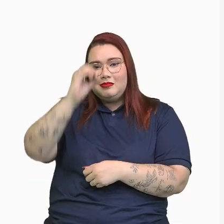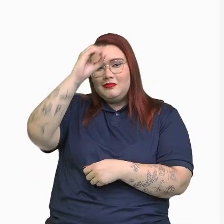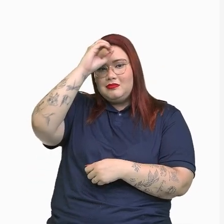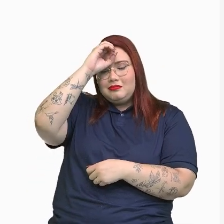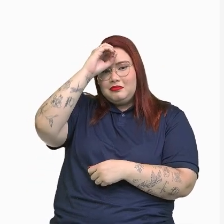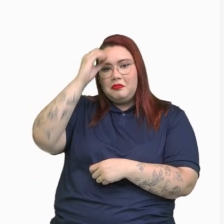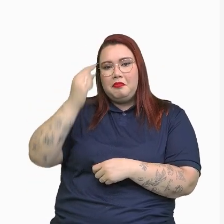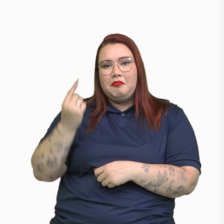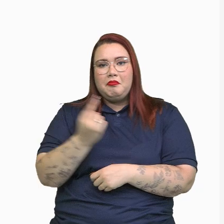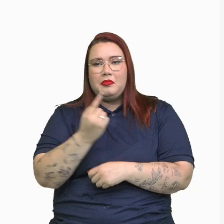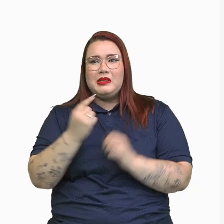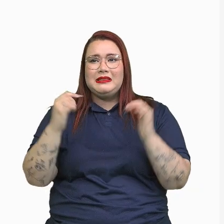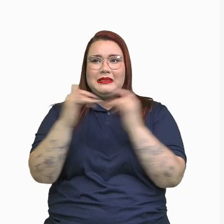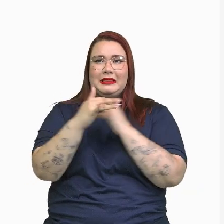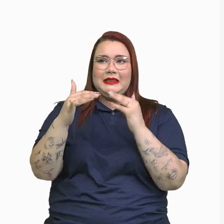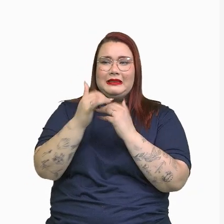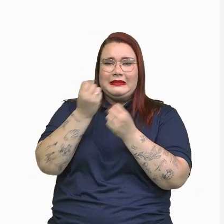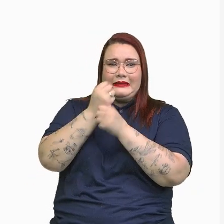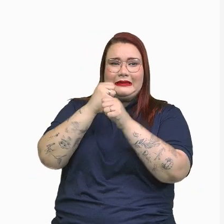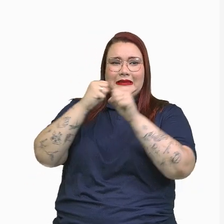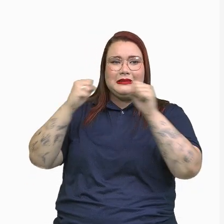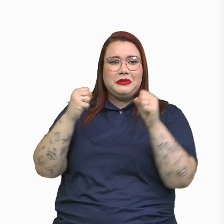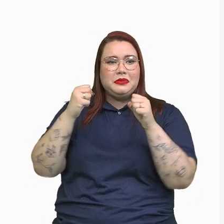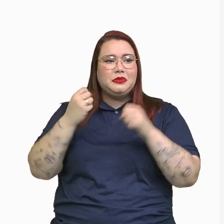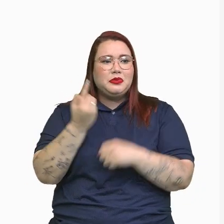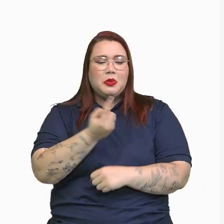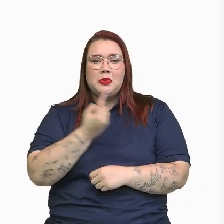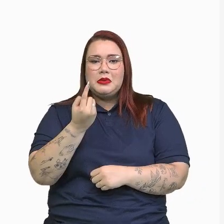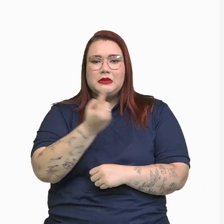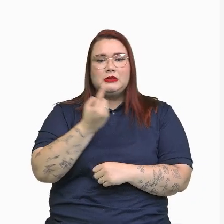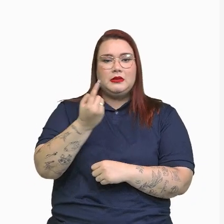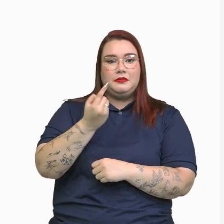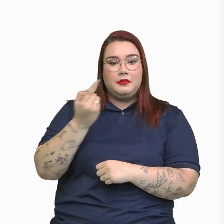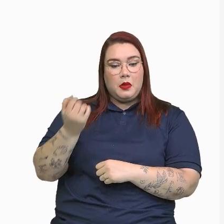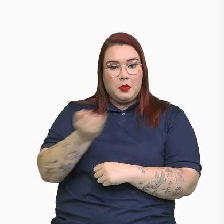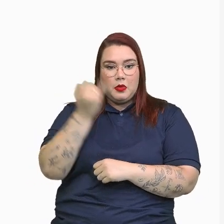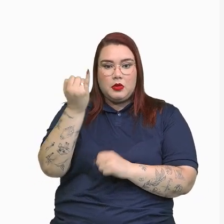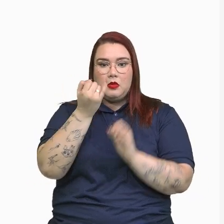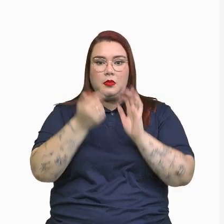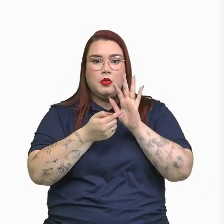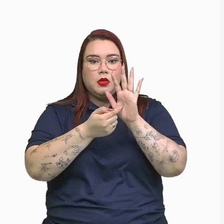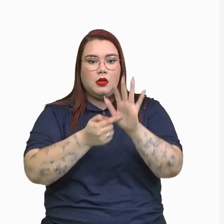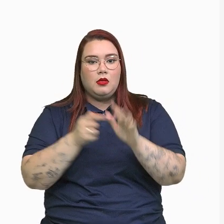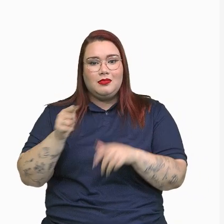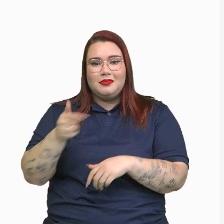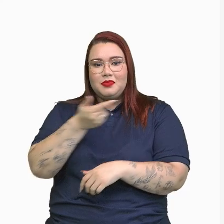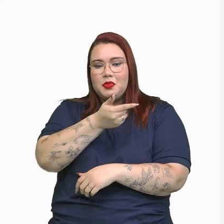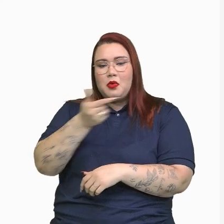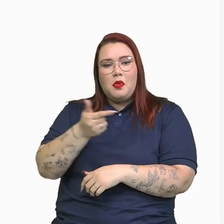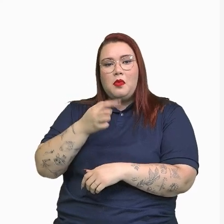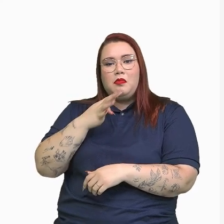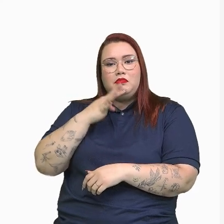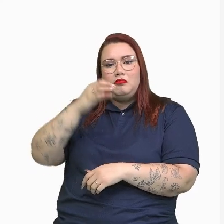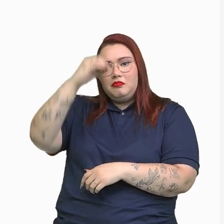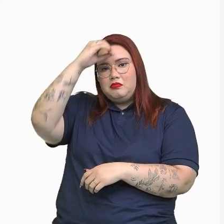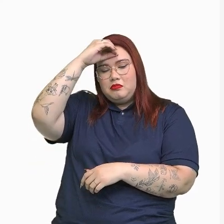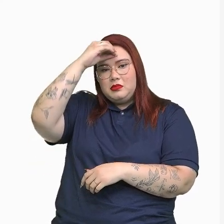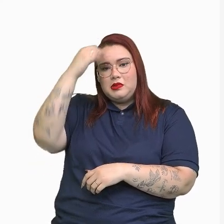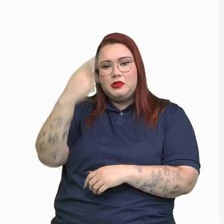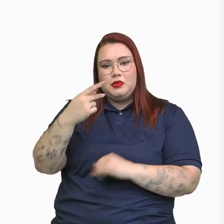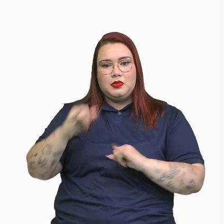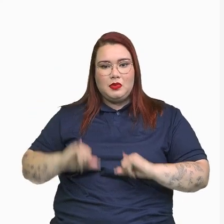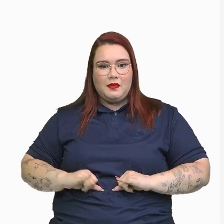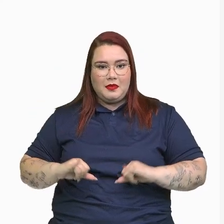se vê desamparada em uma cidade grande. É importante destacar, porém, que ela não tinha conhecimento de seu